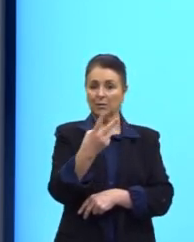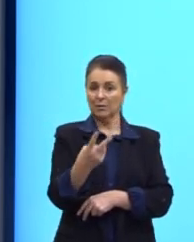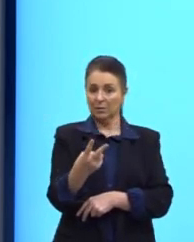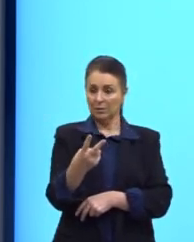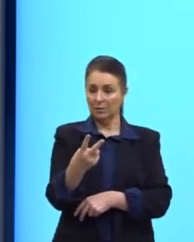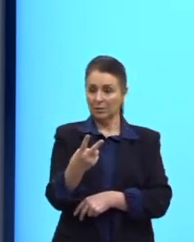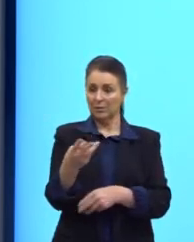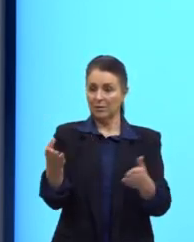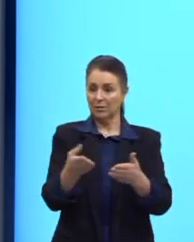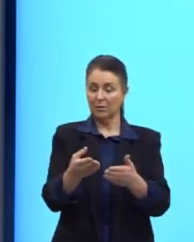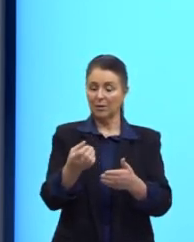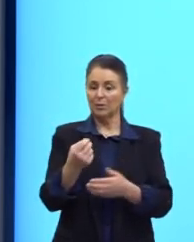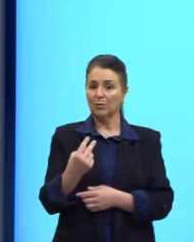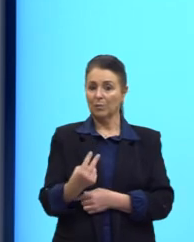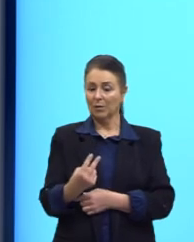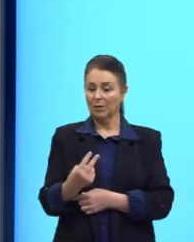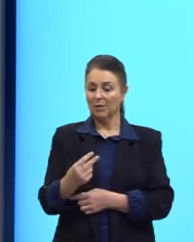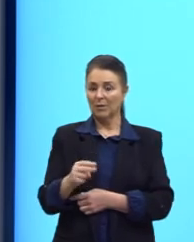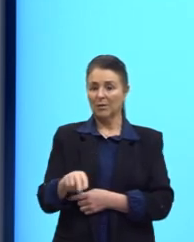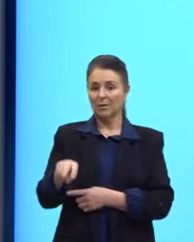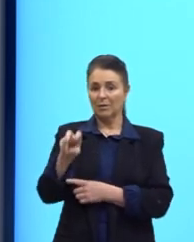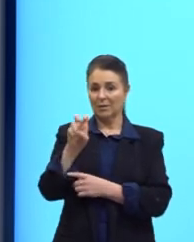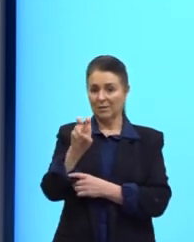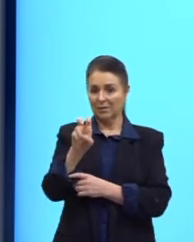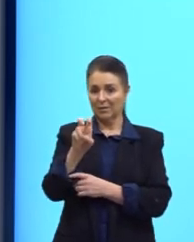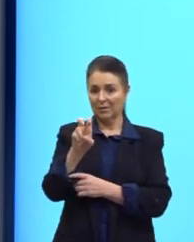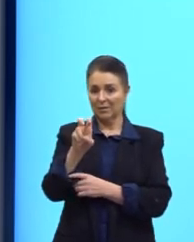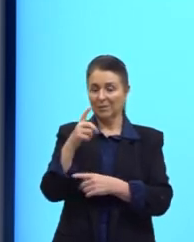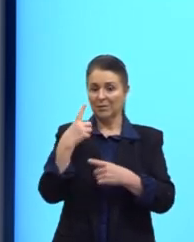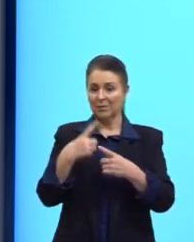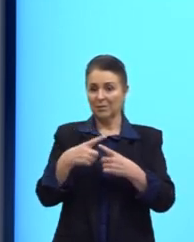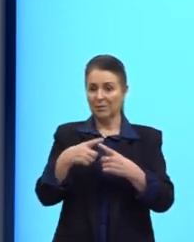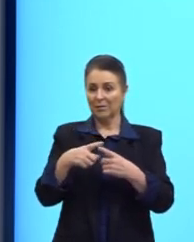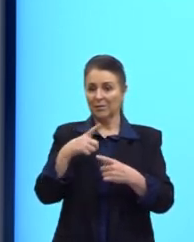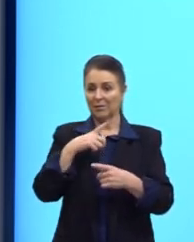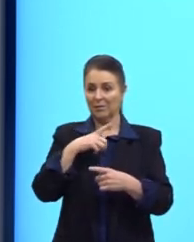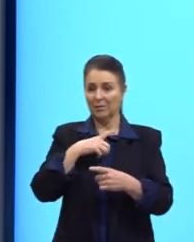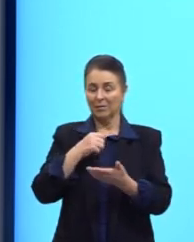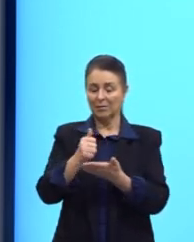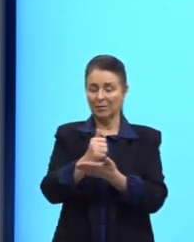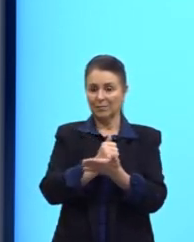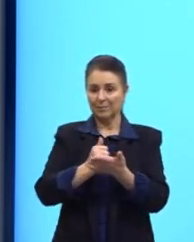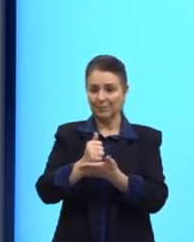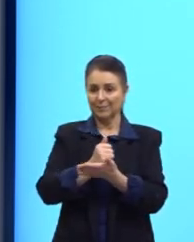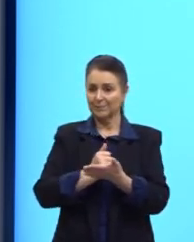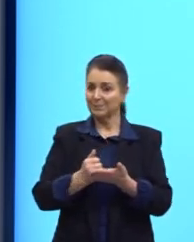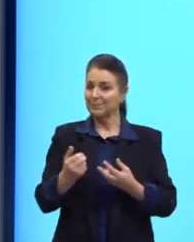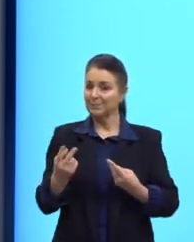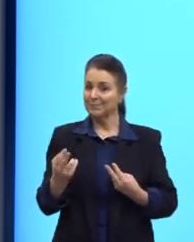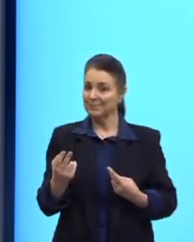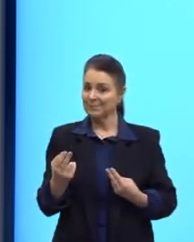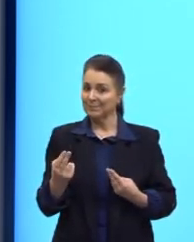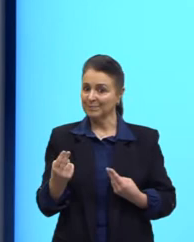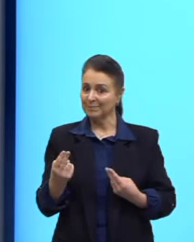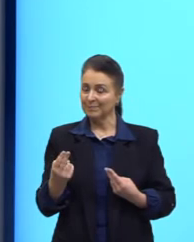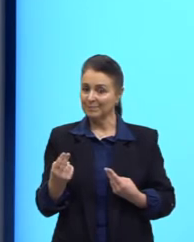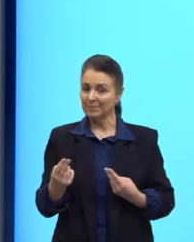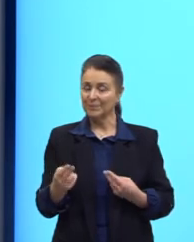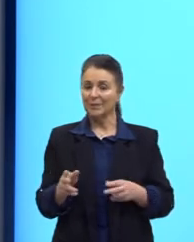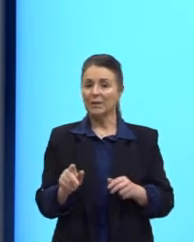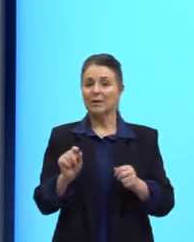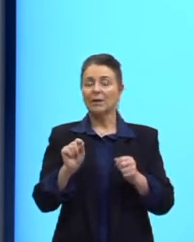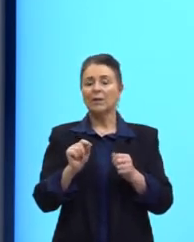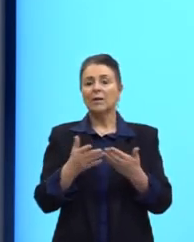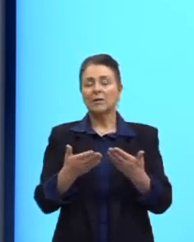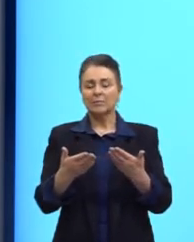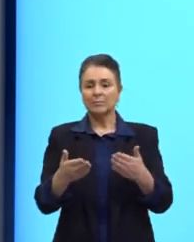escrever como 2 elevado a 5 porque aí teríamos bases iguais no momento que